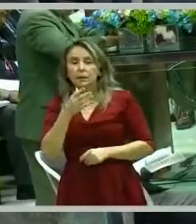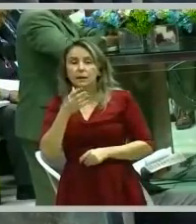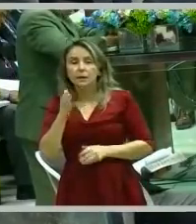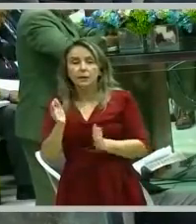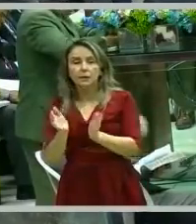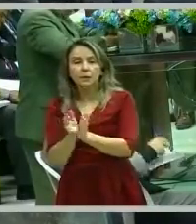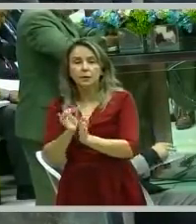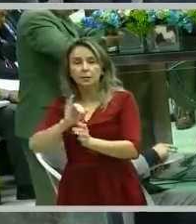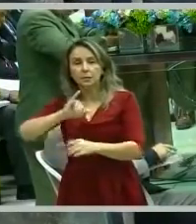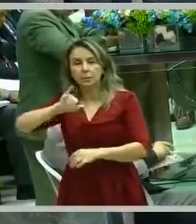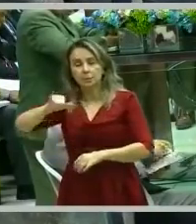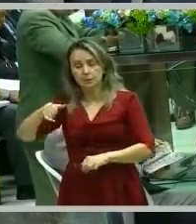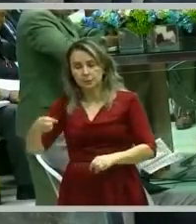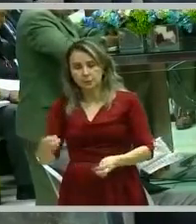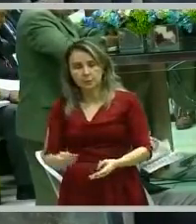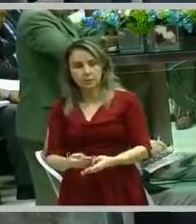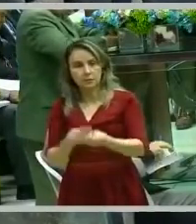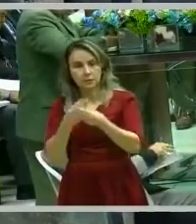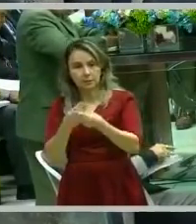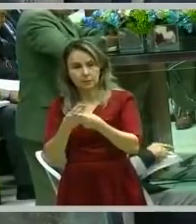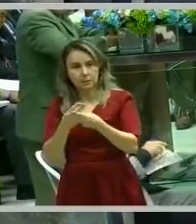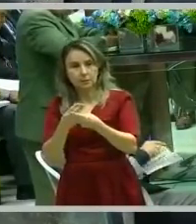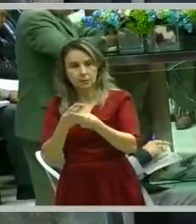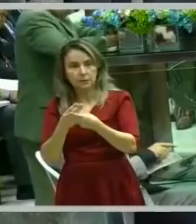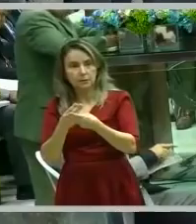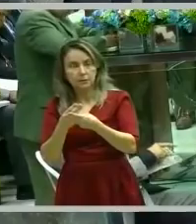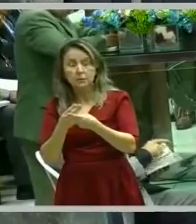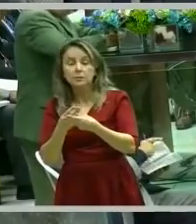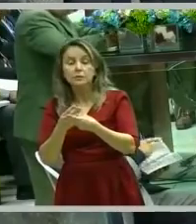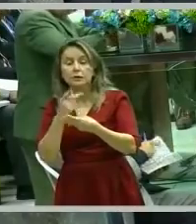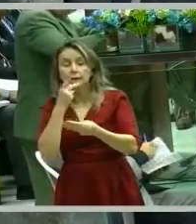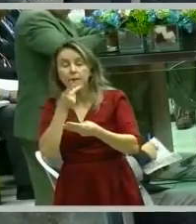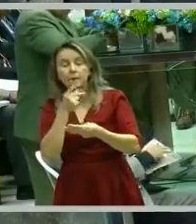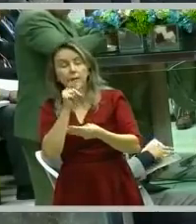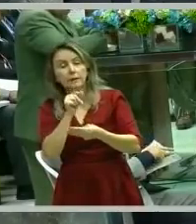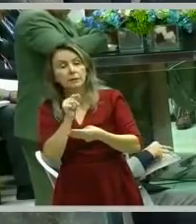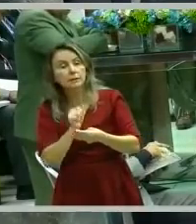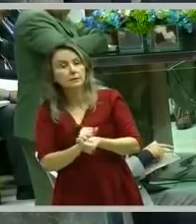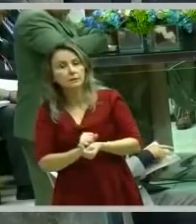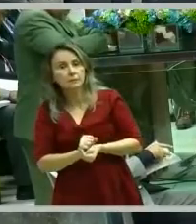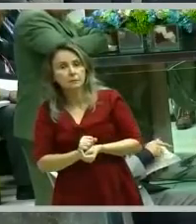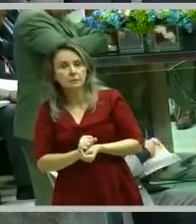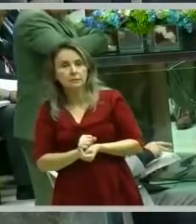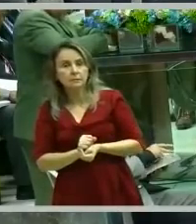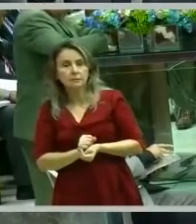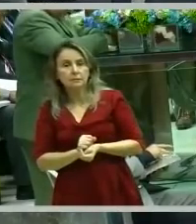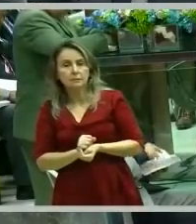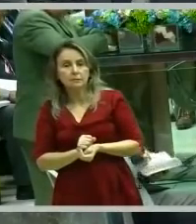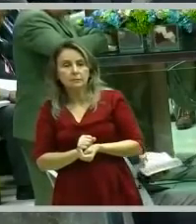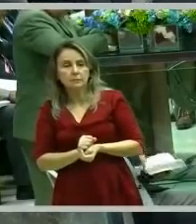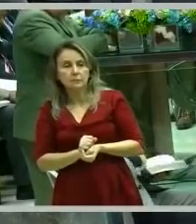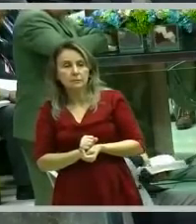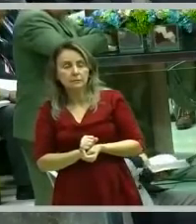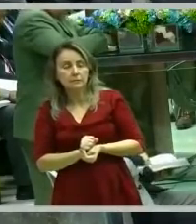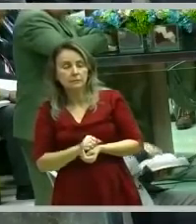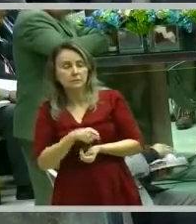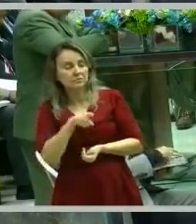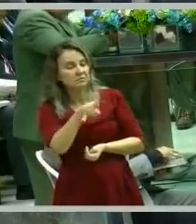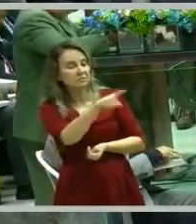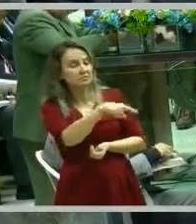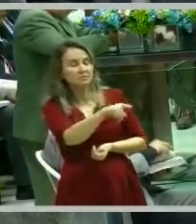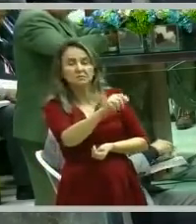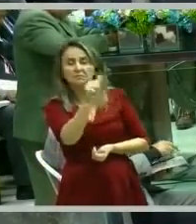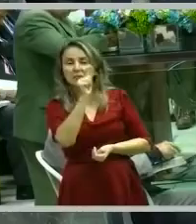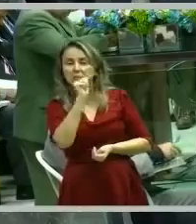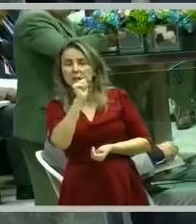os apóstolos estavam cheios do Espírito Santo? O que foi que eles disseram, os judeus e o povo que estava ali? Que eles estavam o quê, irmãos? Bêbado. Olha, irmão, quem